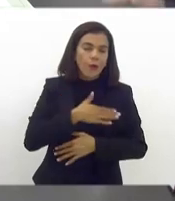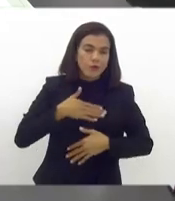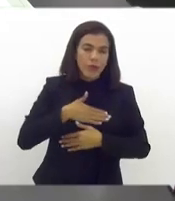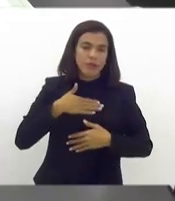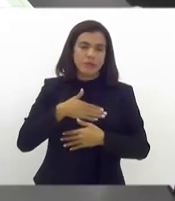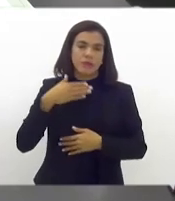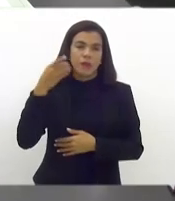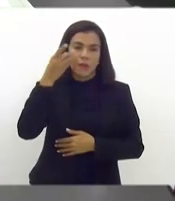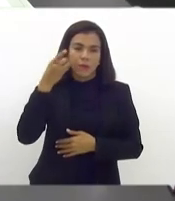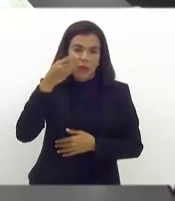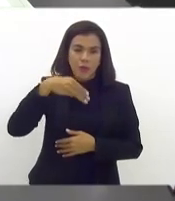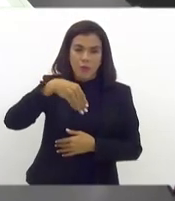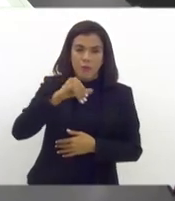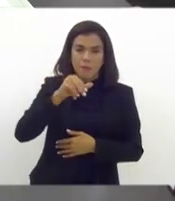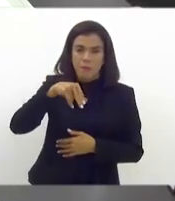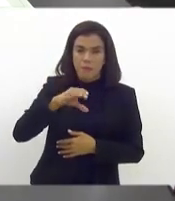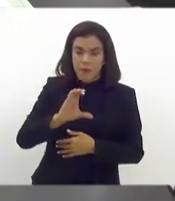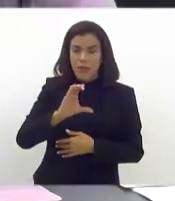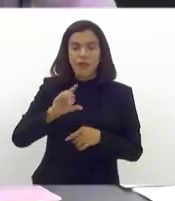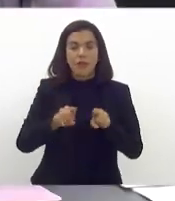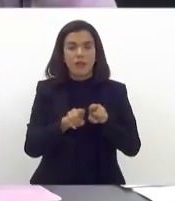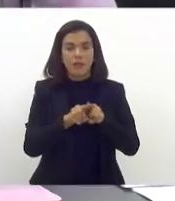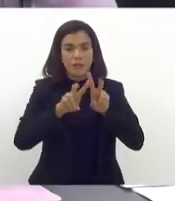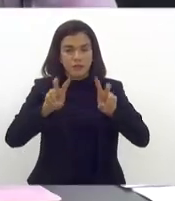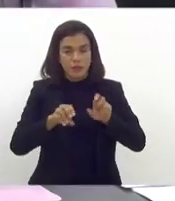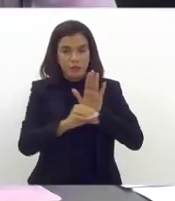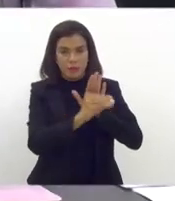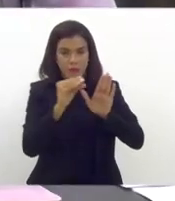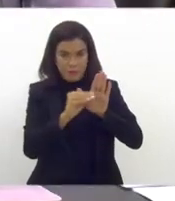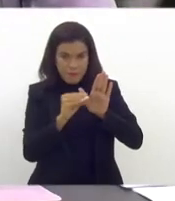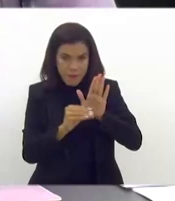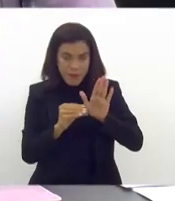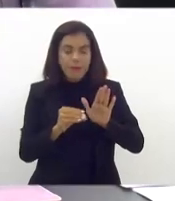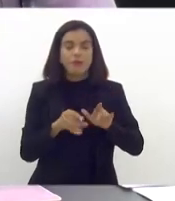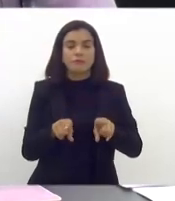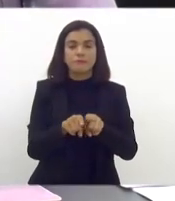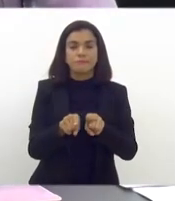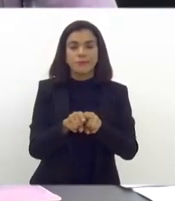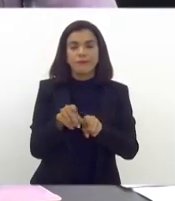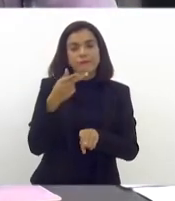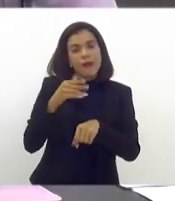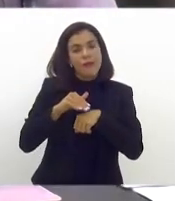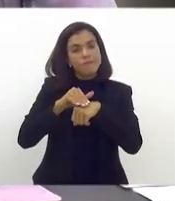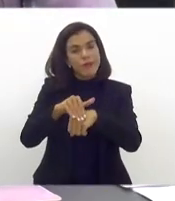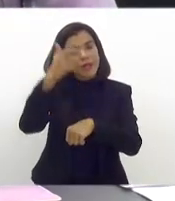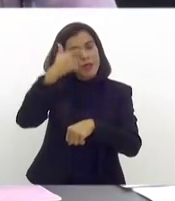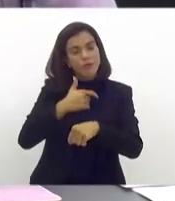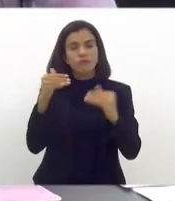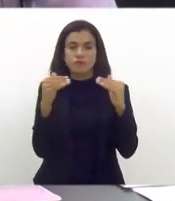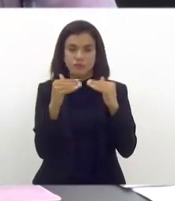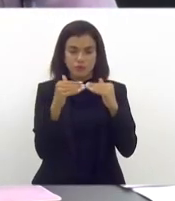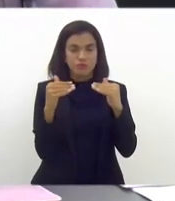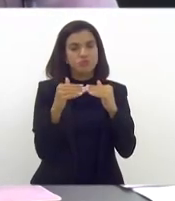saudar o deputado Mink e também as emendas que foram incluídas no projeto. E gostaria de dizer que sou favorável